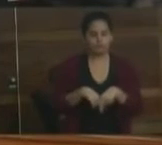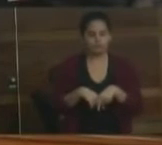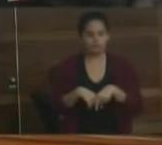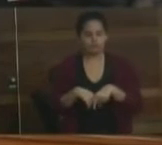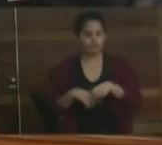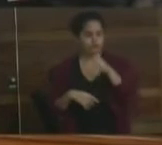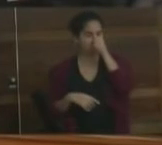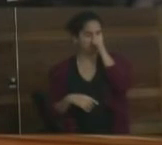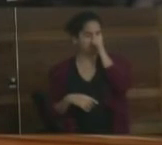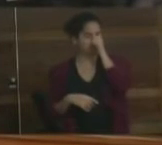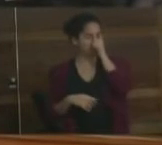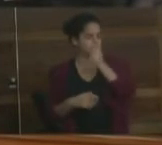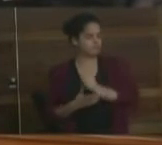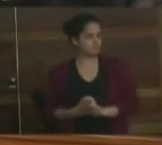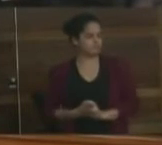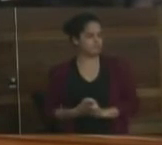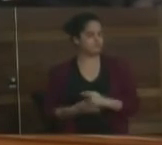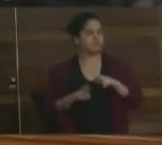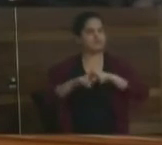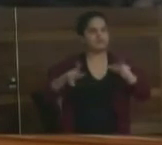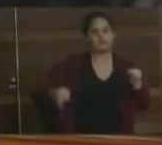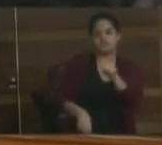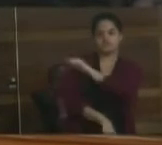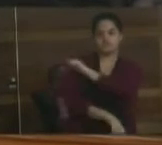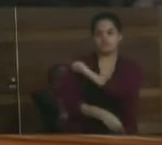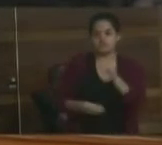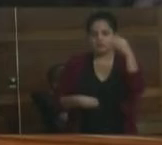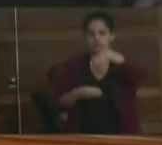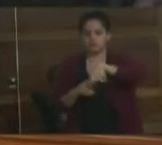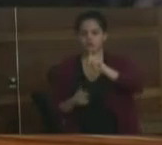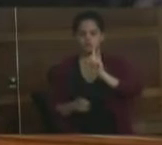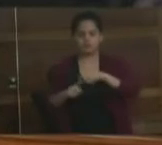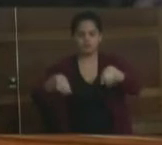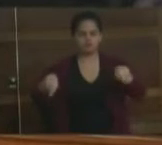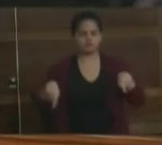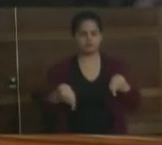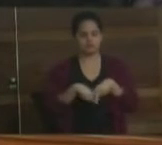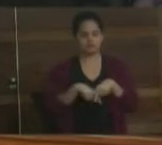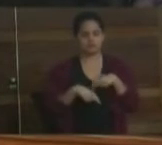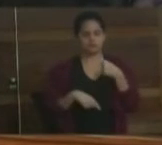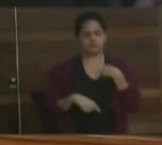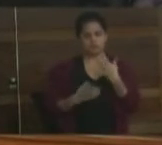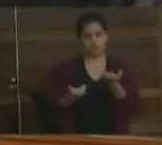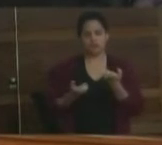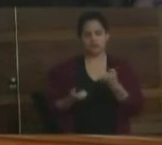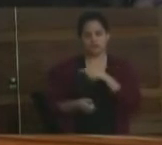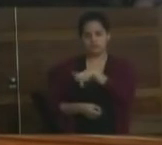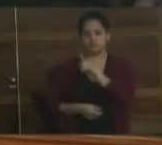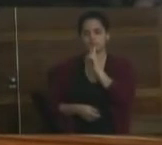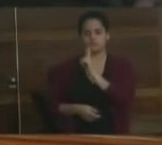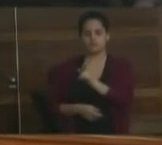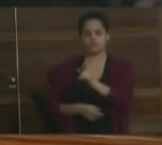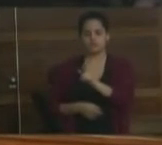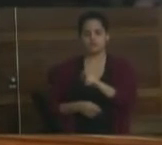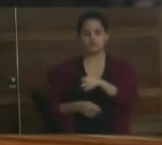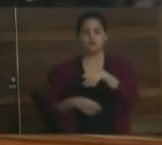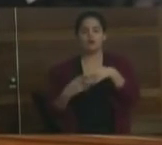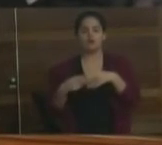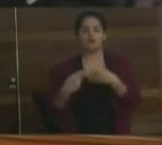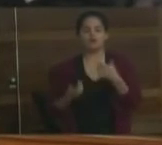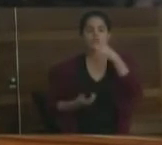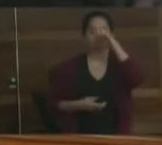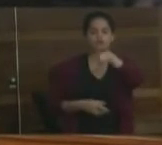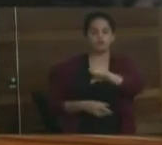multisseriadas vocês várias séries dentro de uma classe eu gostaria de ter me dissesse quem é que estabelece esses critérios